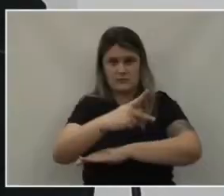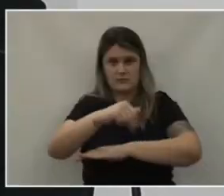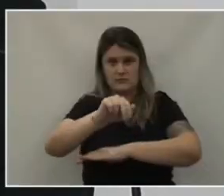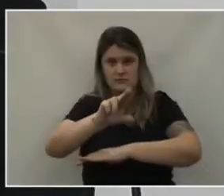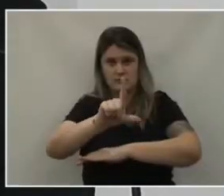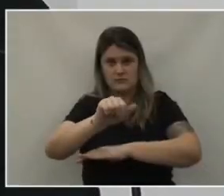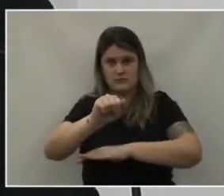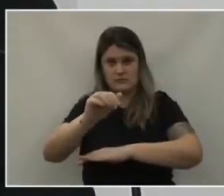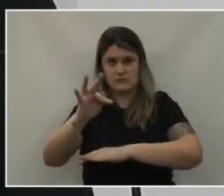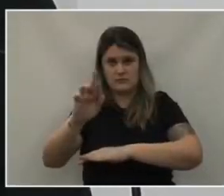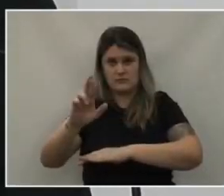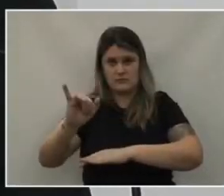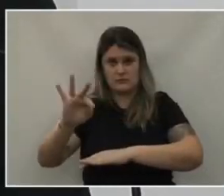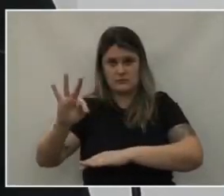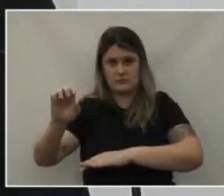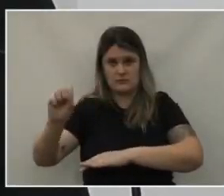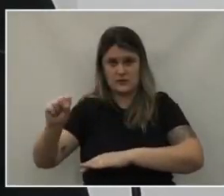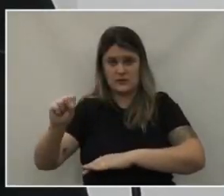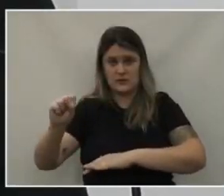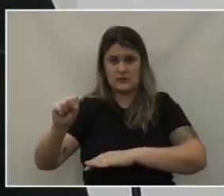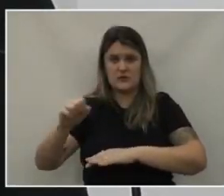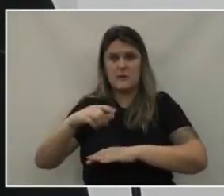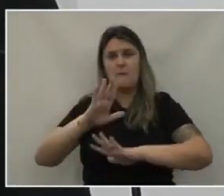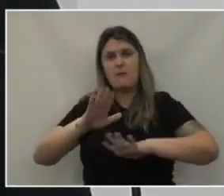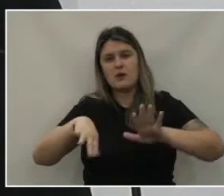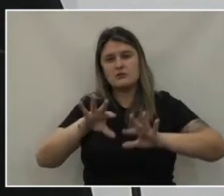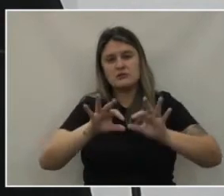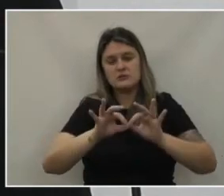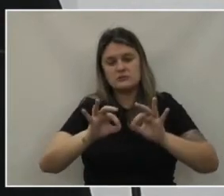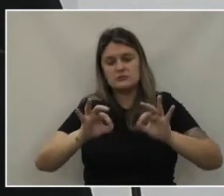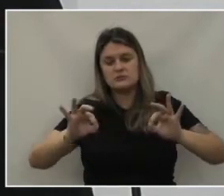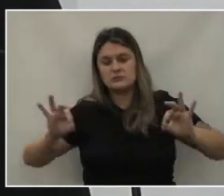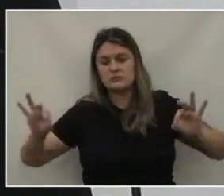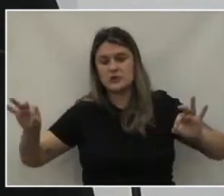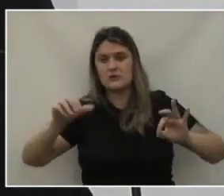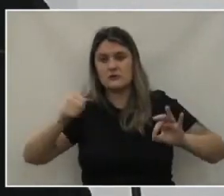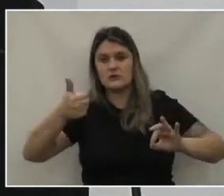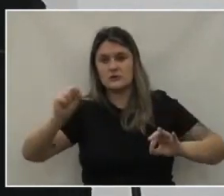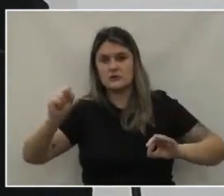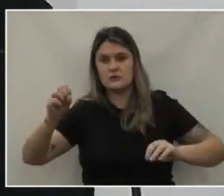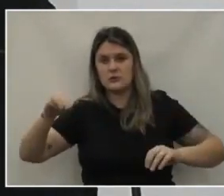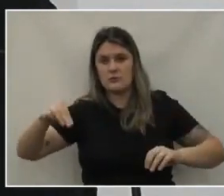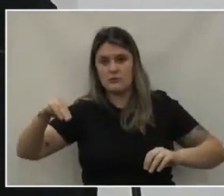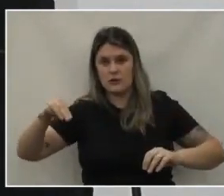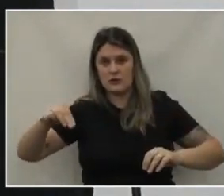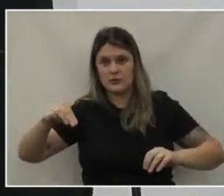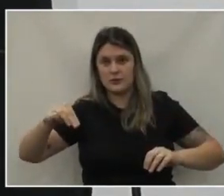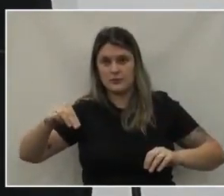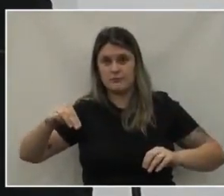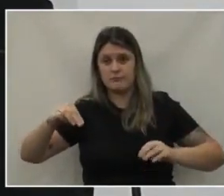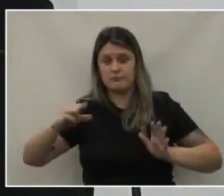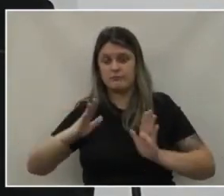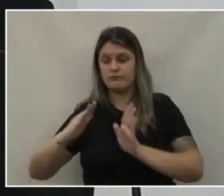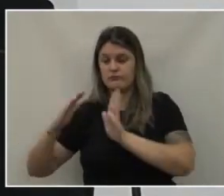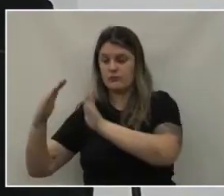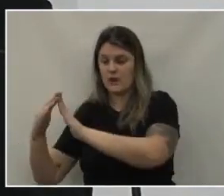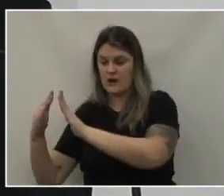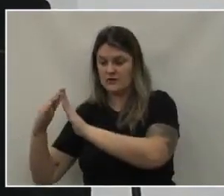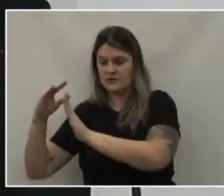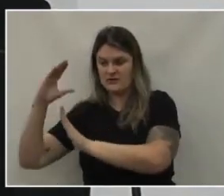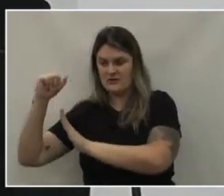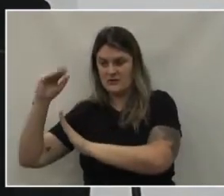mede 18 metros lá na Hermínio Miles, e no lado da própria cabana, ela